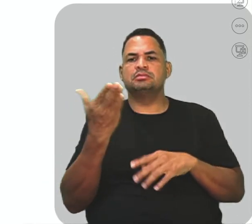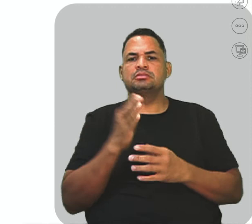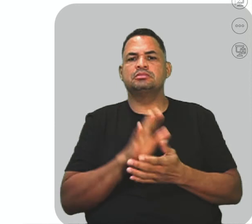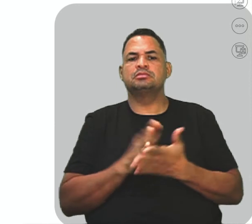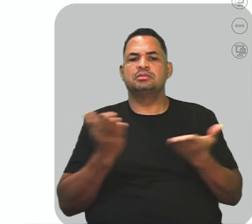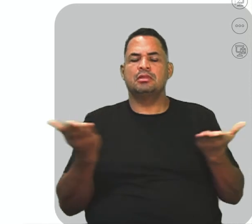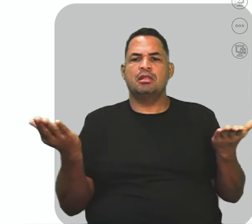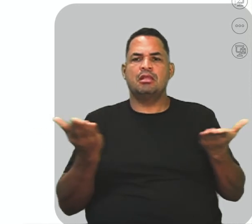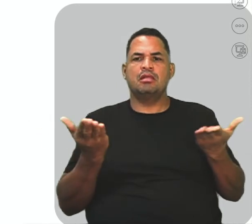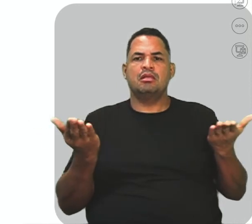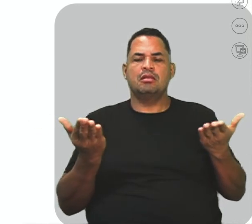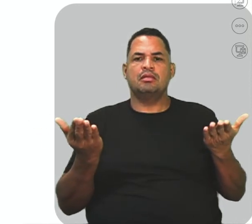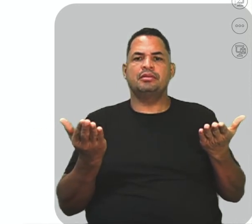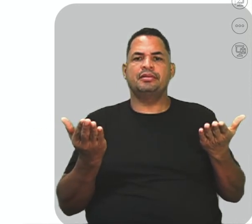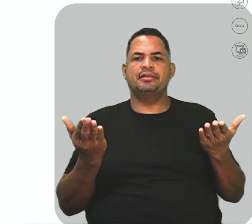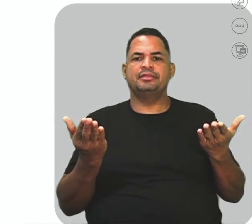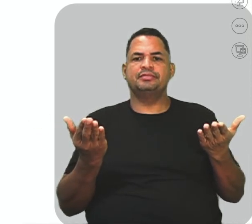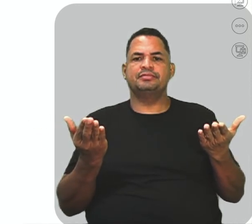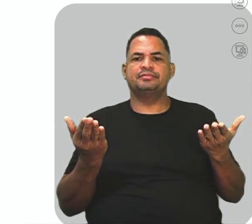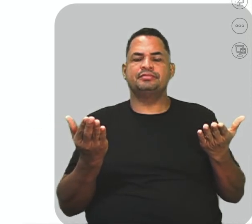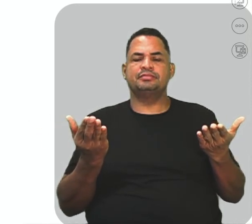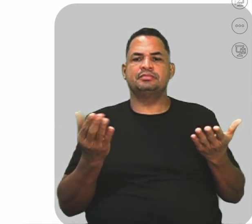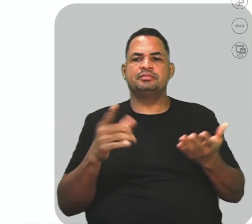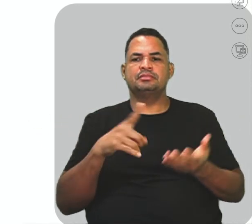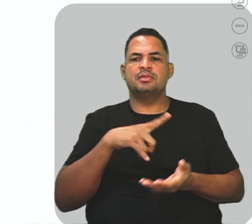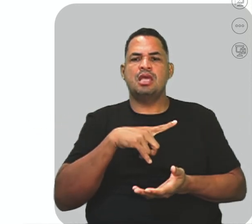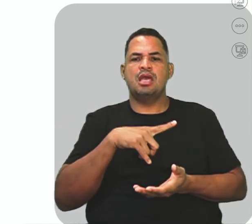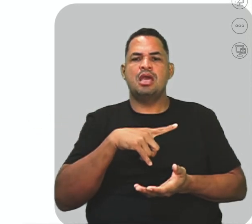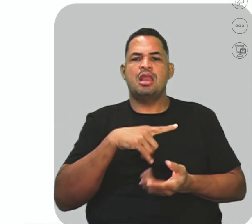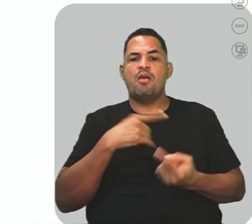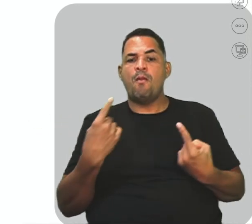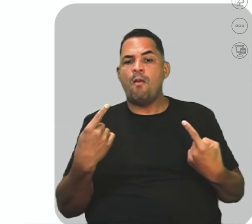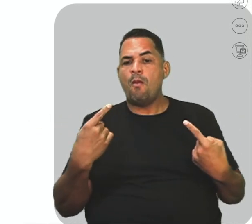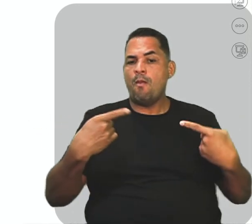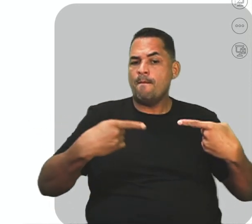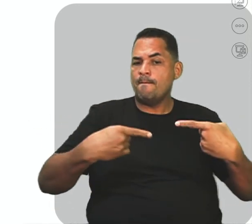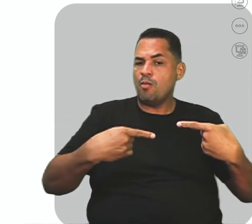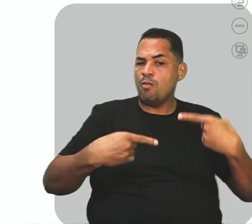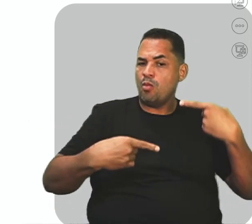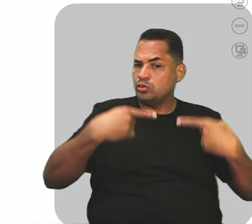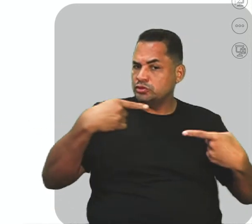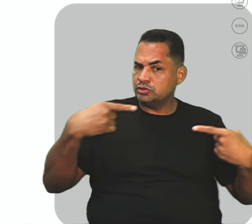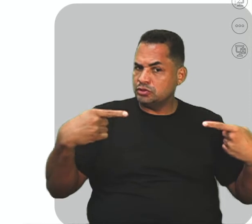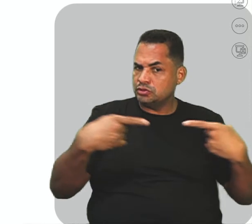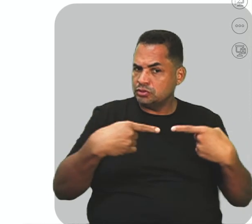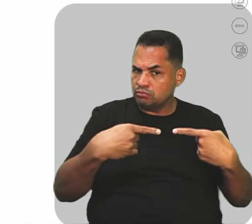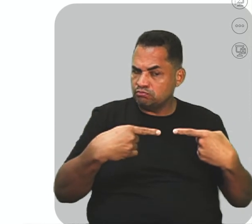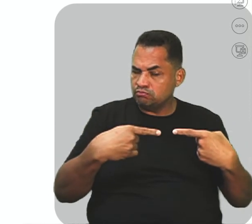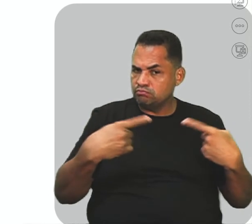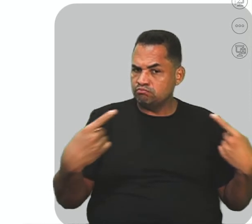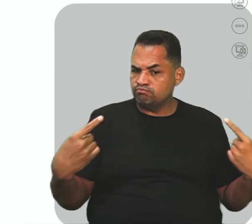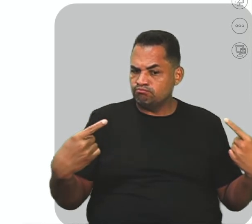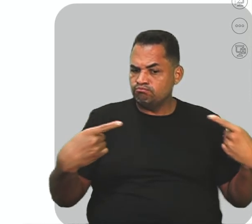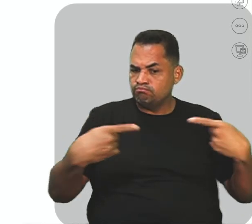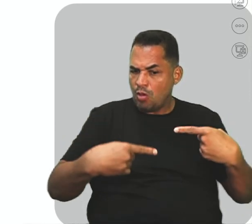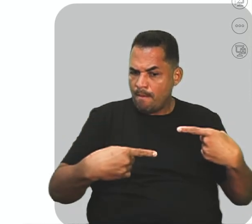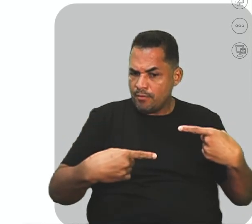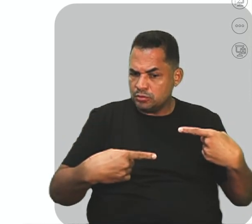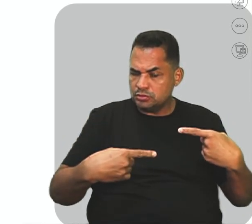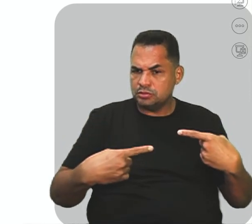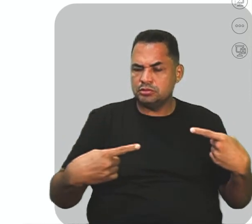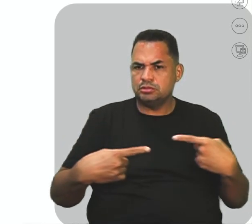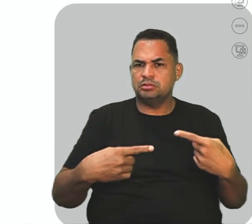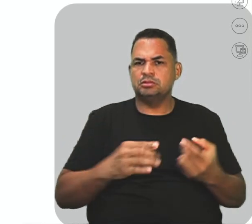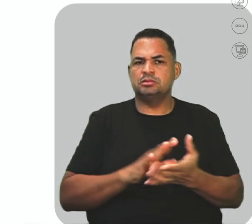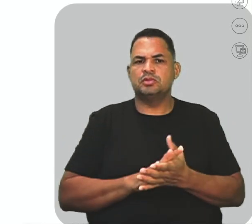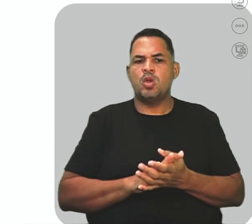nesse caso, né, veio fazer uma oposição à primeira oração. O suco verde faz bem.